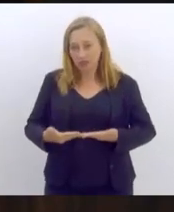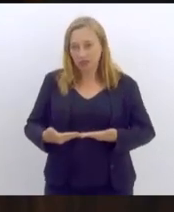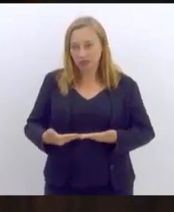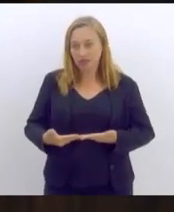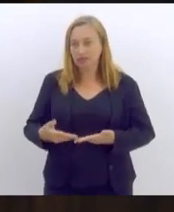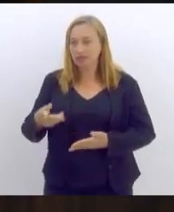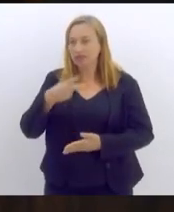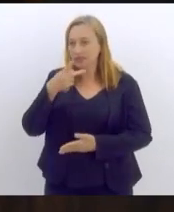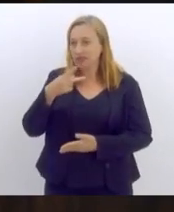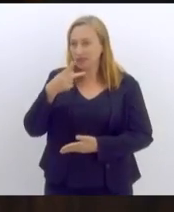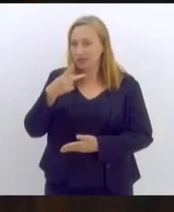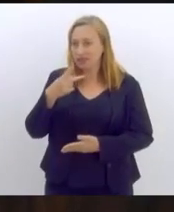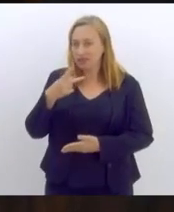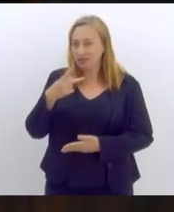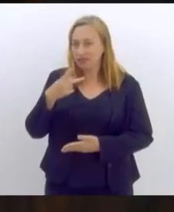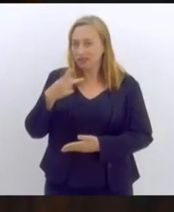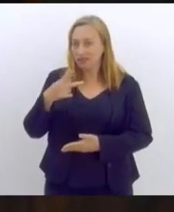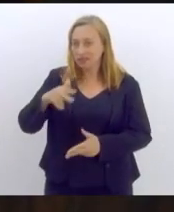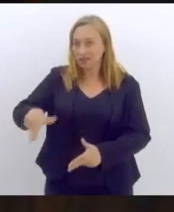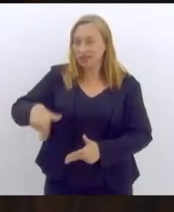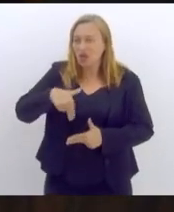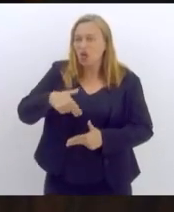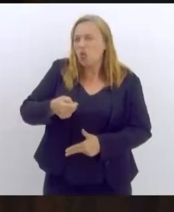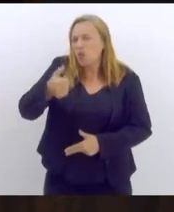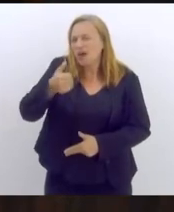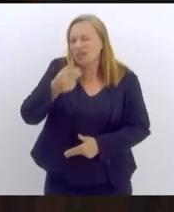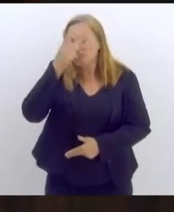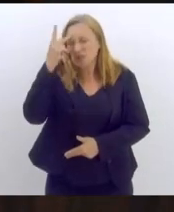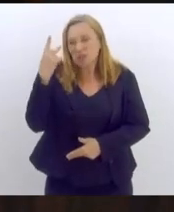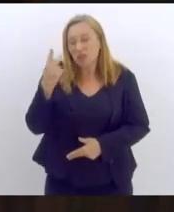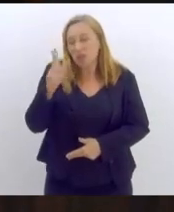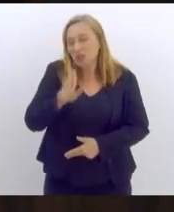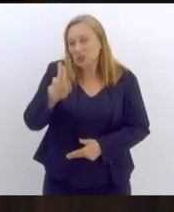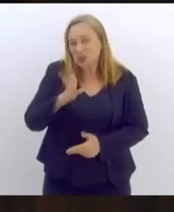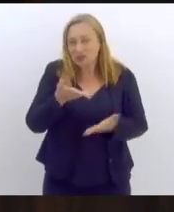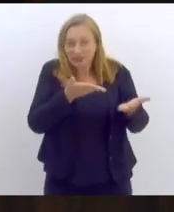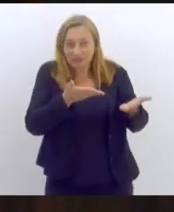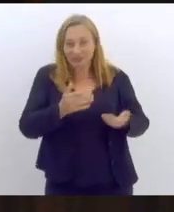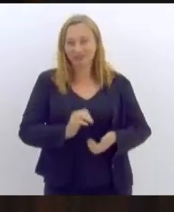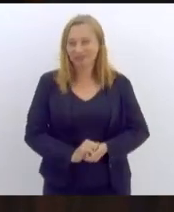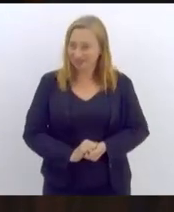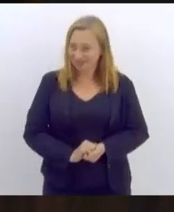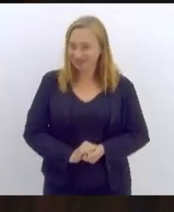prefere falar da tribuna, que ninguém, quase ninguém nunca usou esse lado, né?